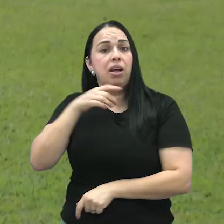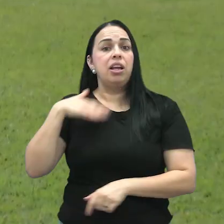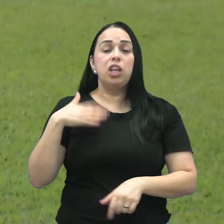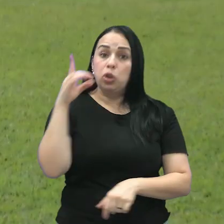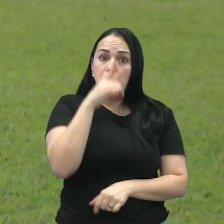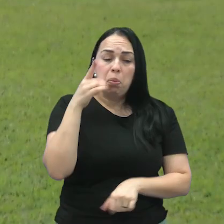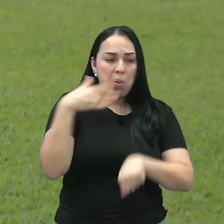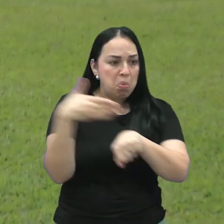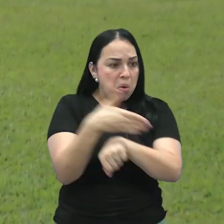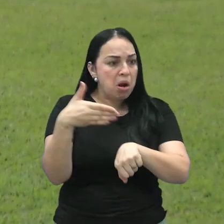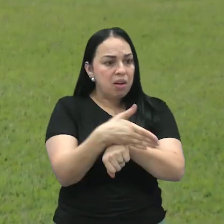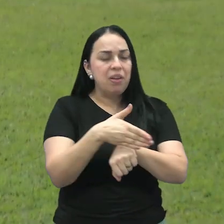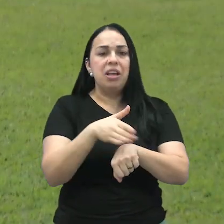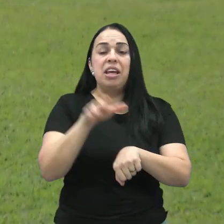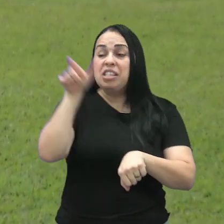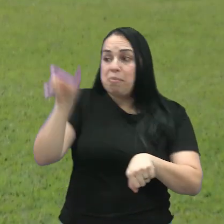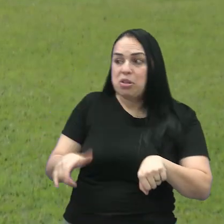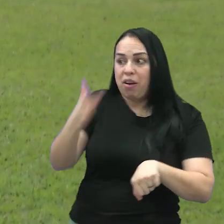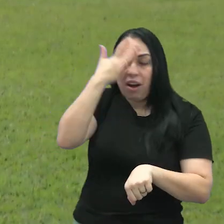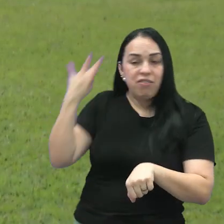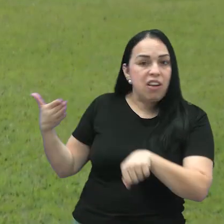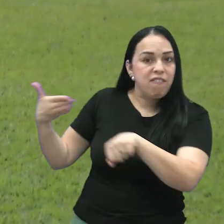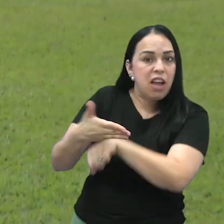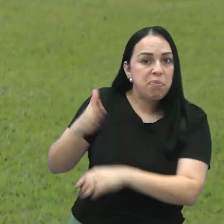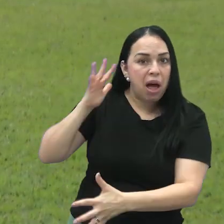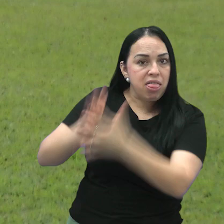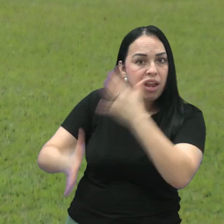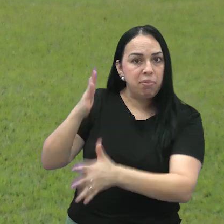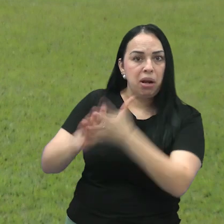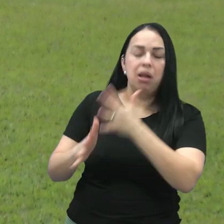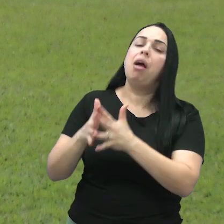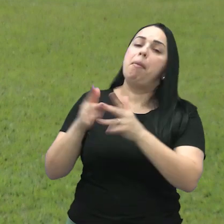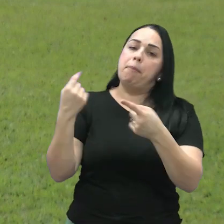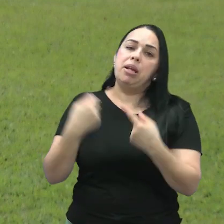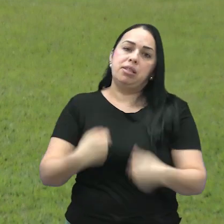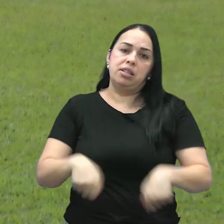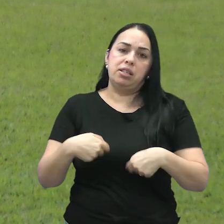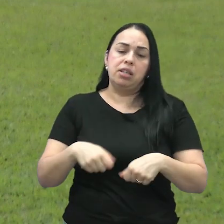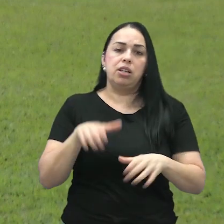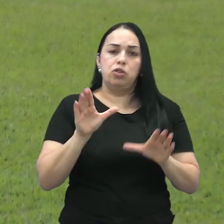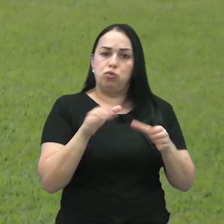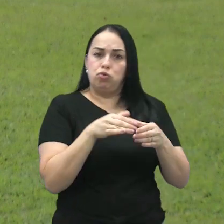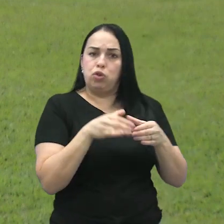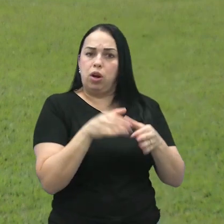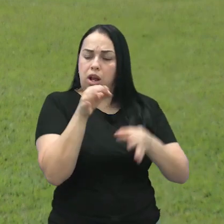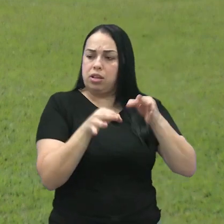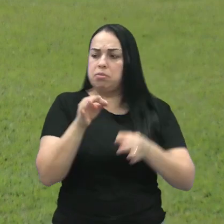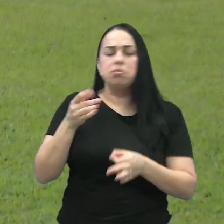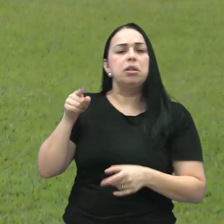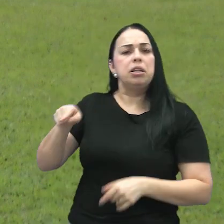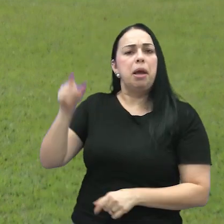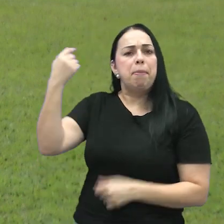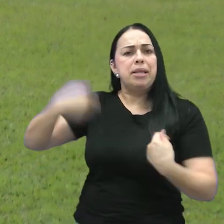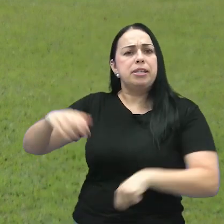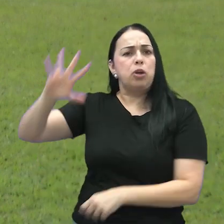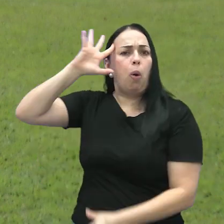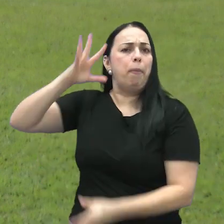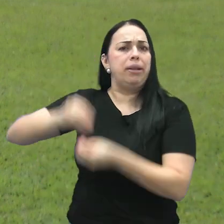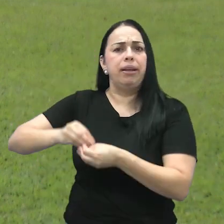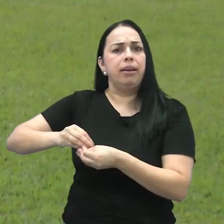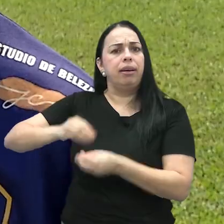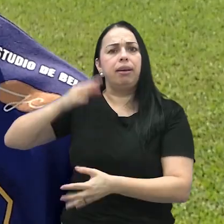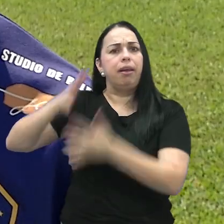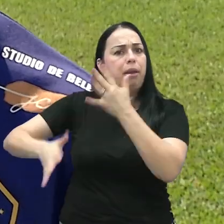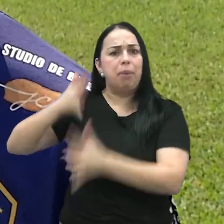futebol. E esse que vem para atrapalhar, a gente tem que, de alguma maneira, junto ao tribunal, fazer com que eles entendam que isso não pode